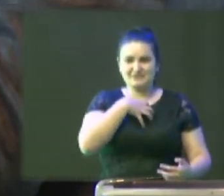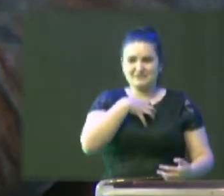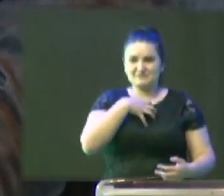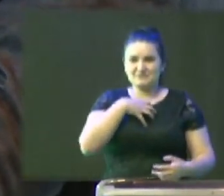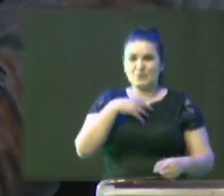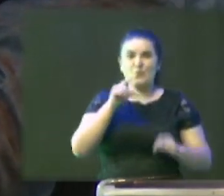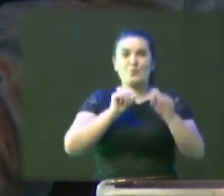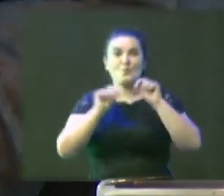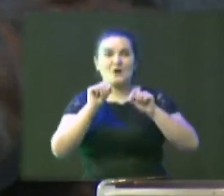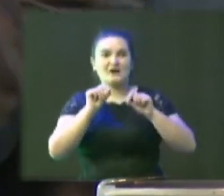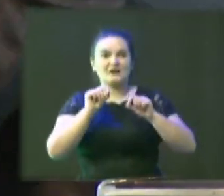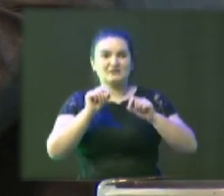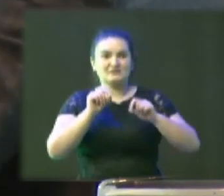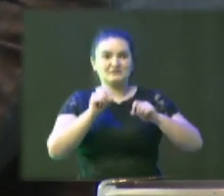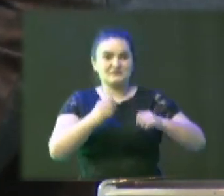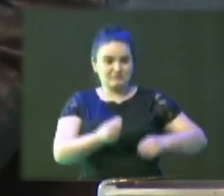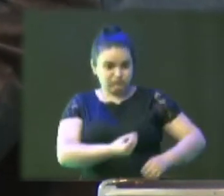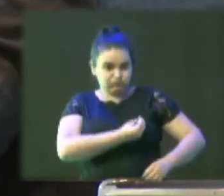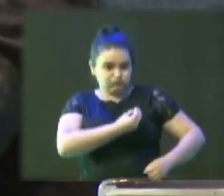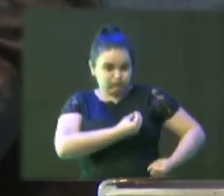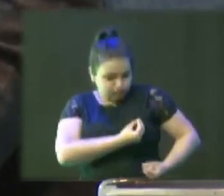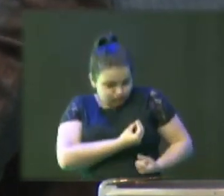sinal de grande